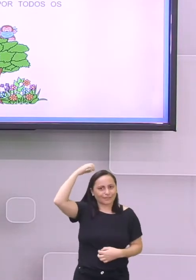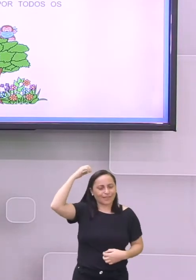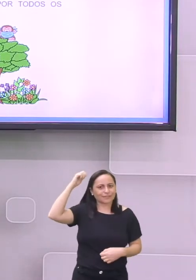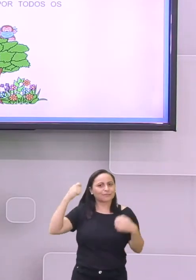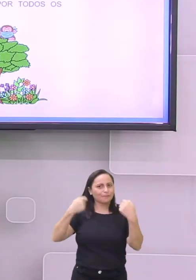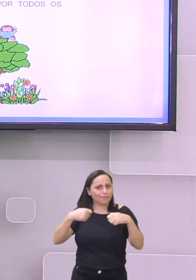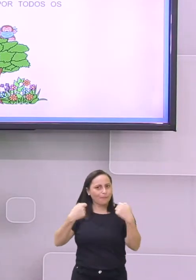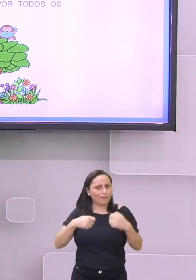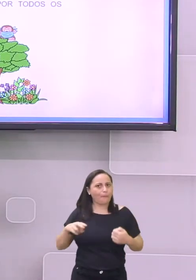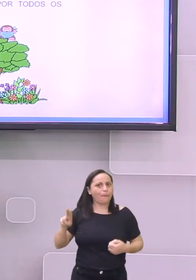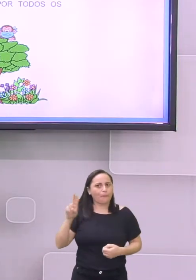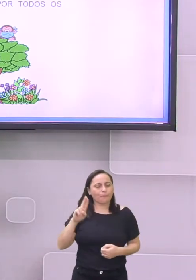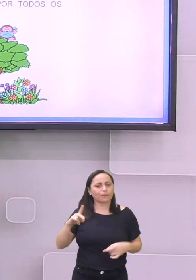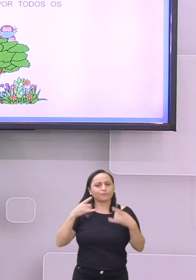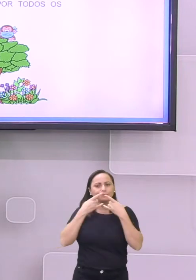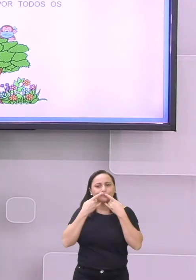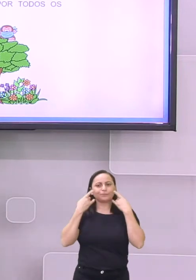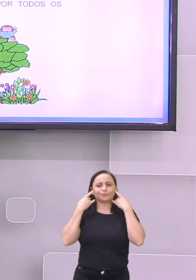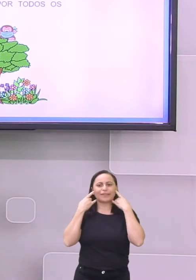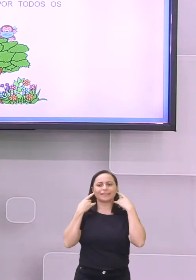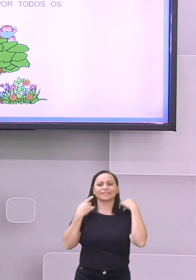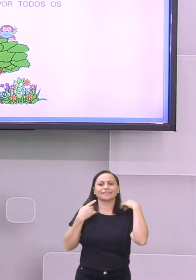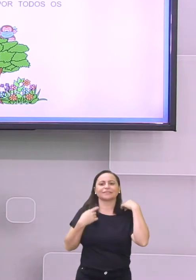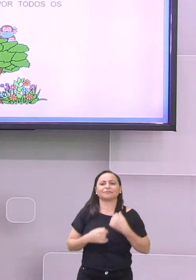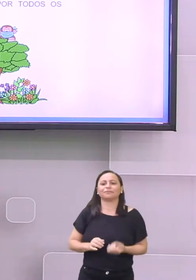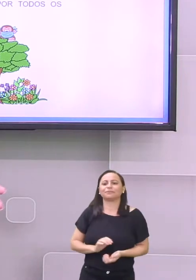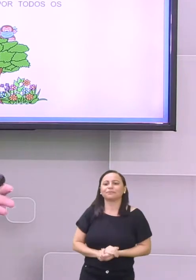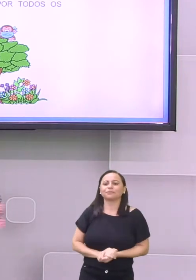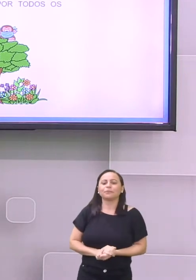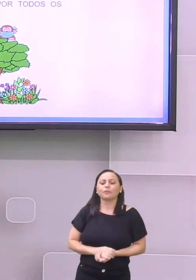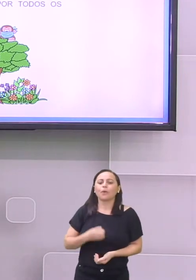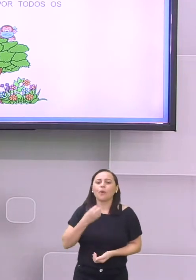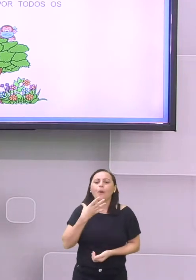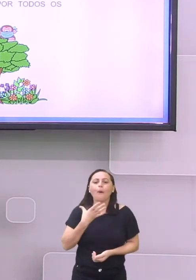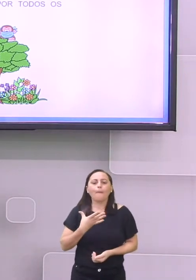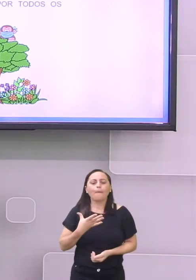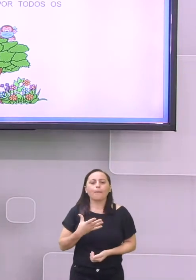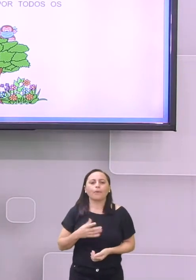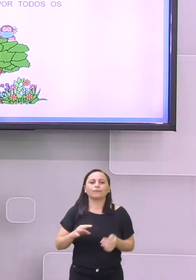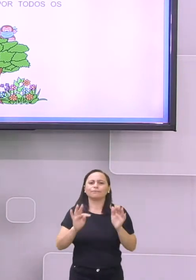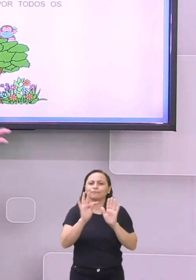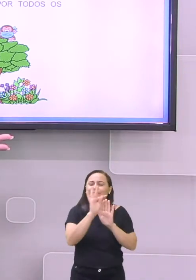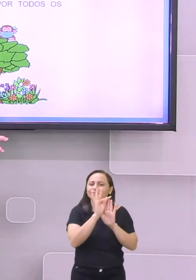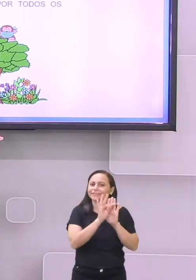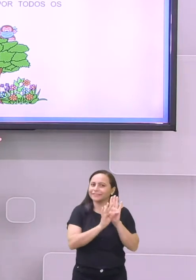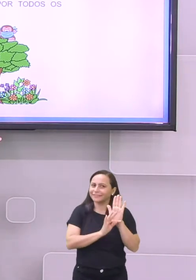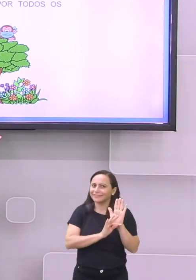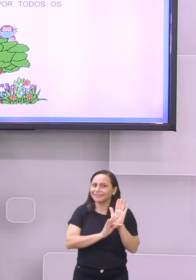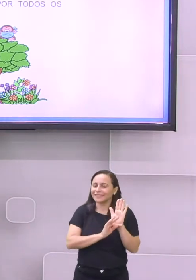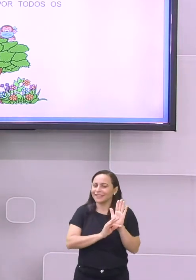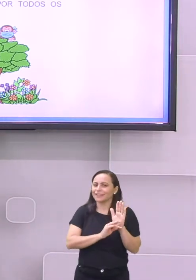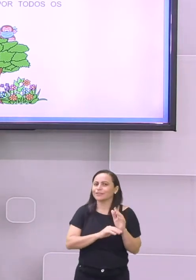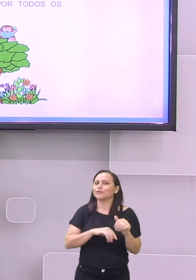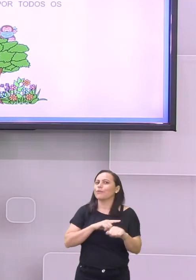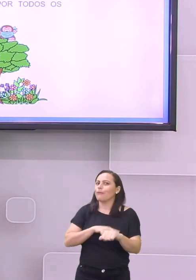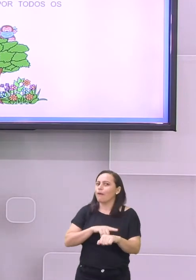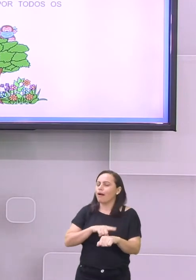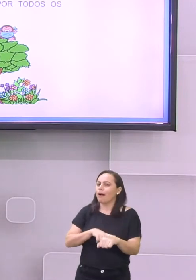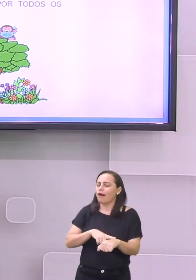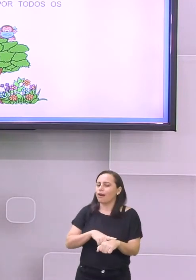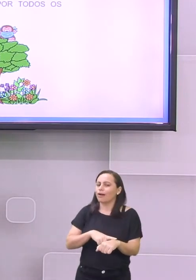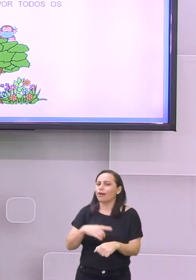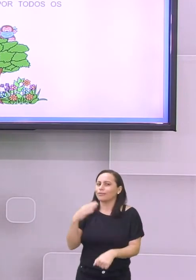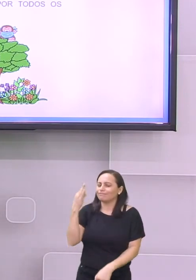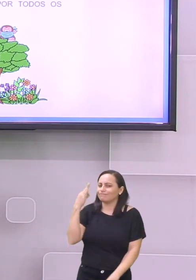usar a máscara. Bom, esse texto de Eliane Porto, ele veio numa hora assim bem oportuna, ou seja, na